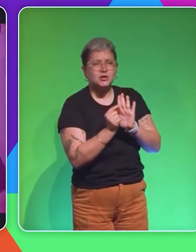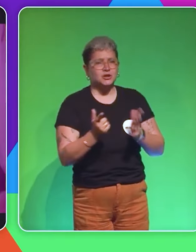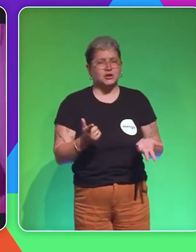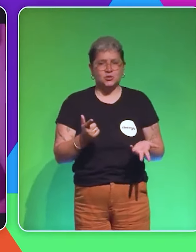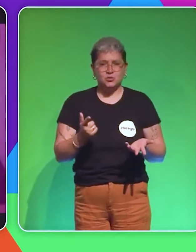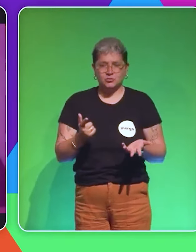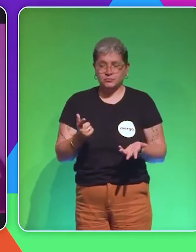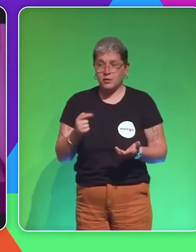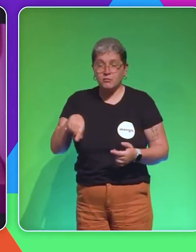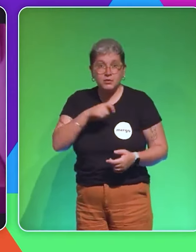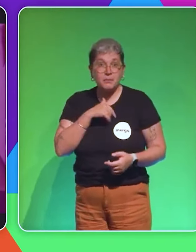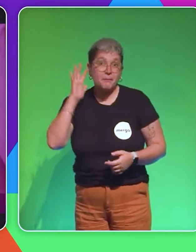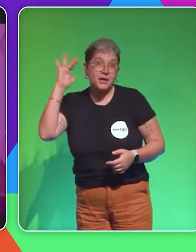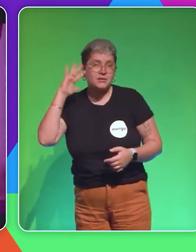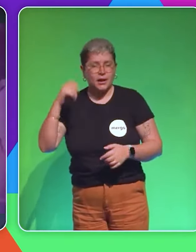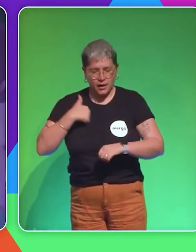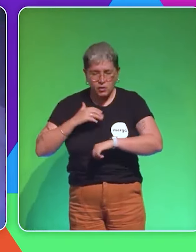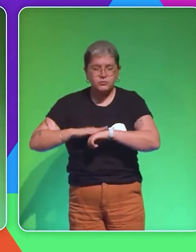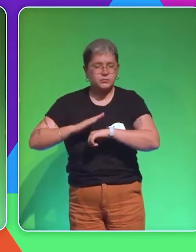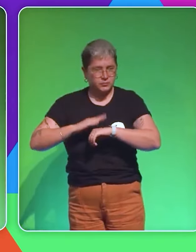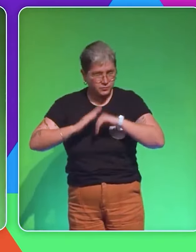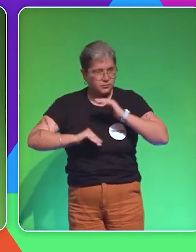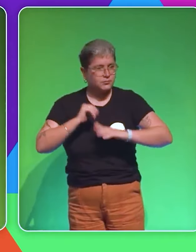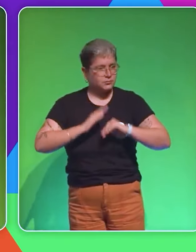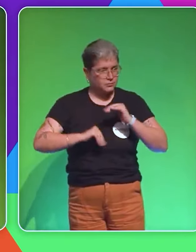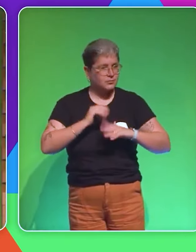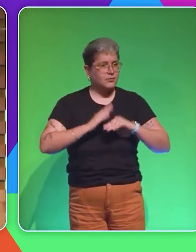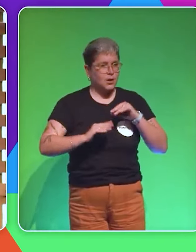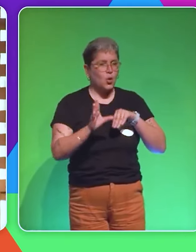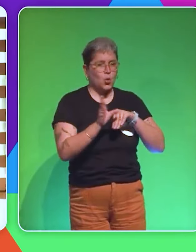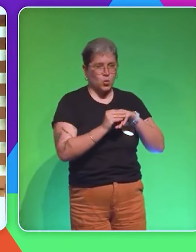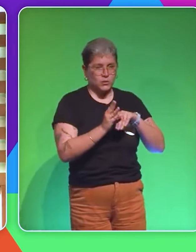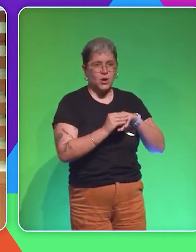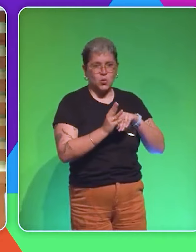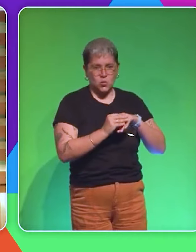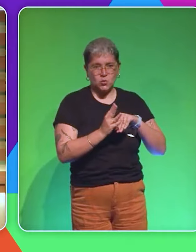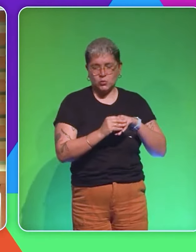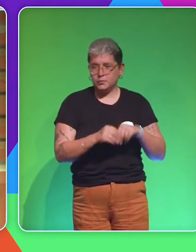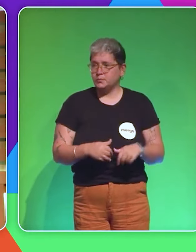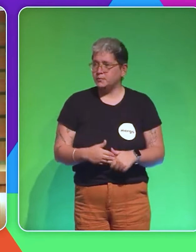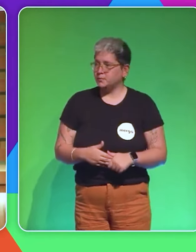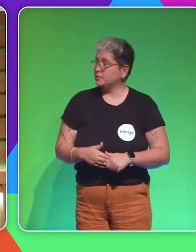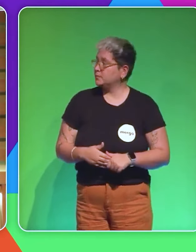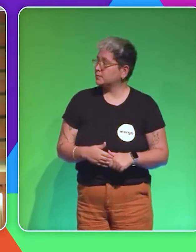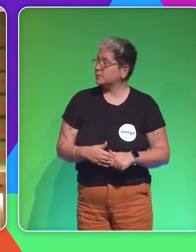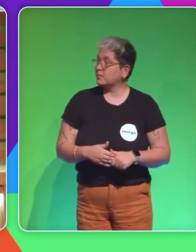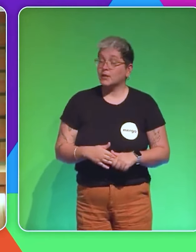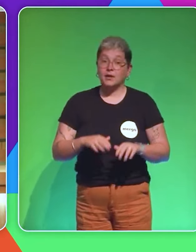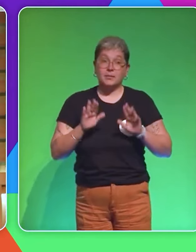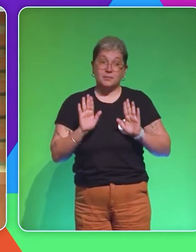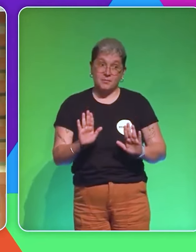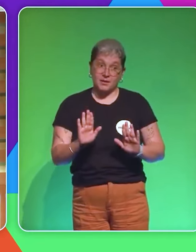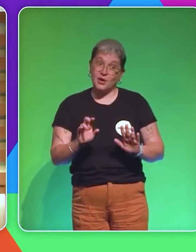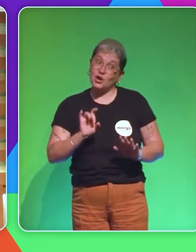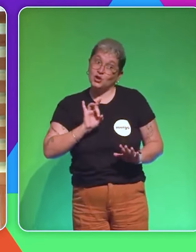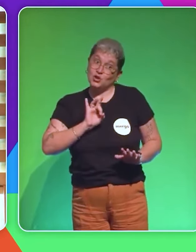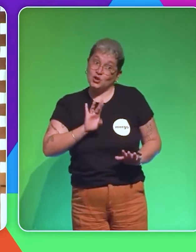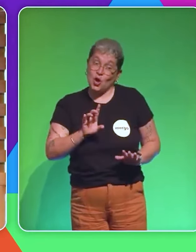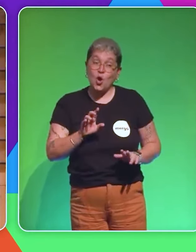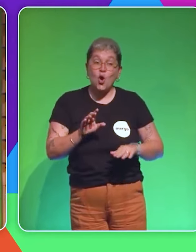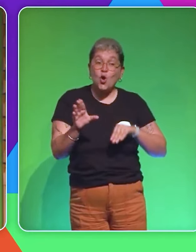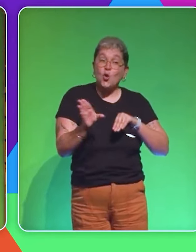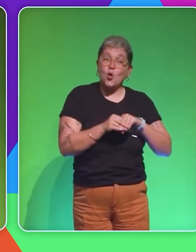vocês possam imaginar eu fiz de conteúdo quer dizer menos conteúdo adulto né Isso